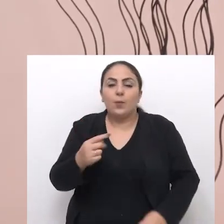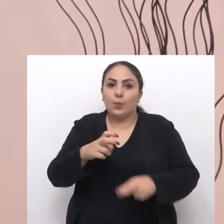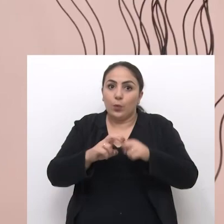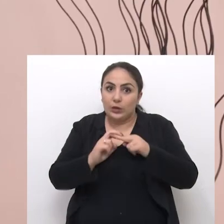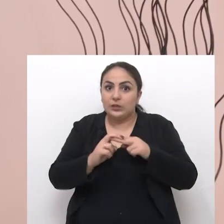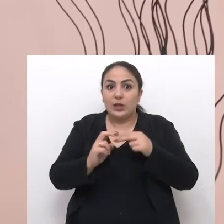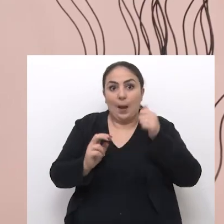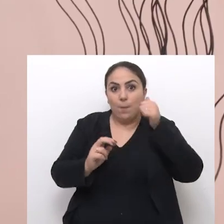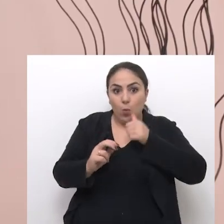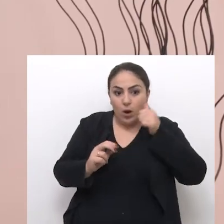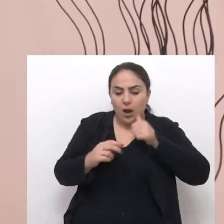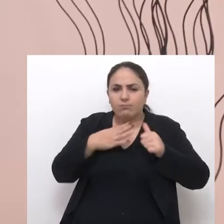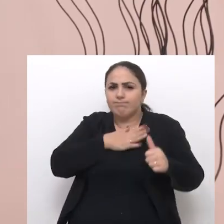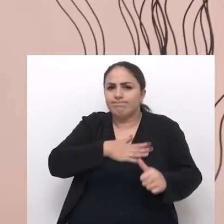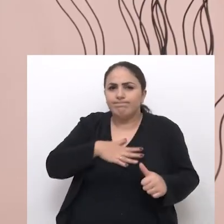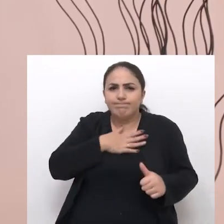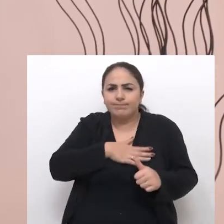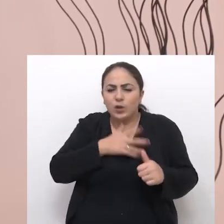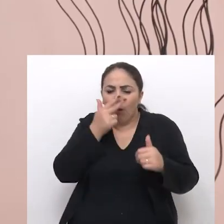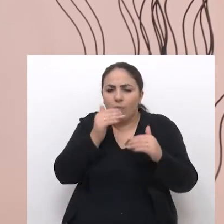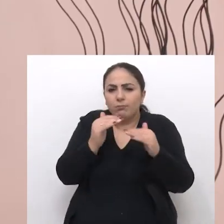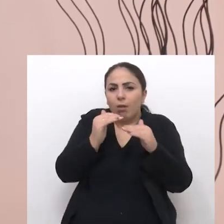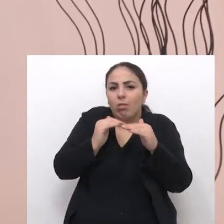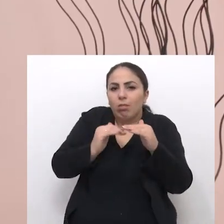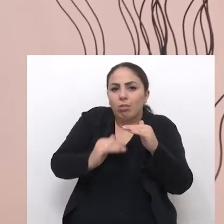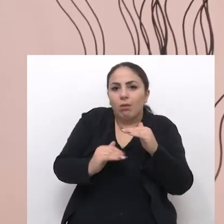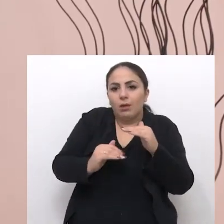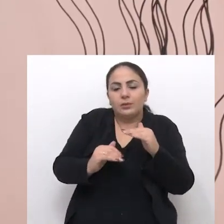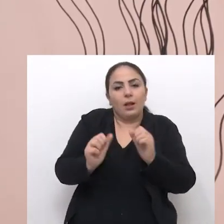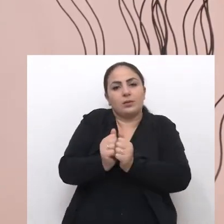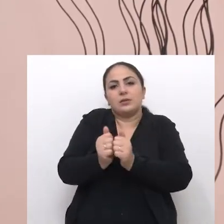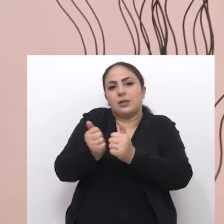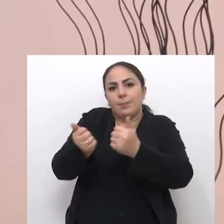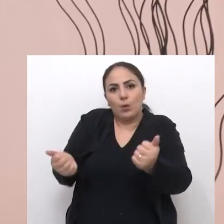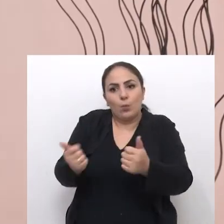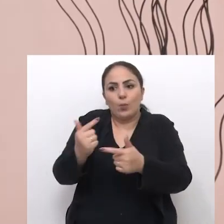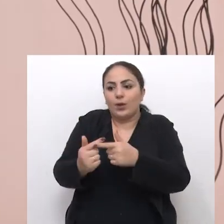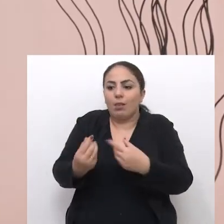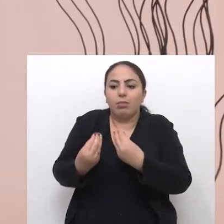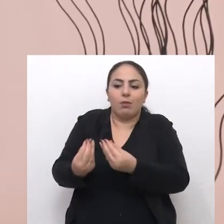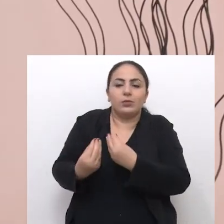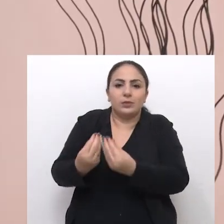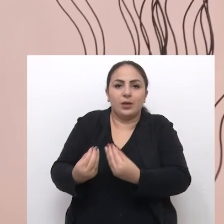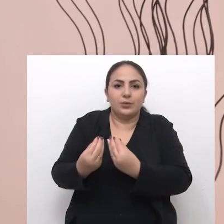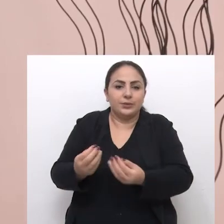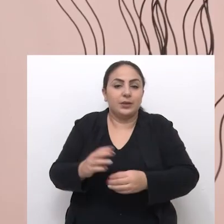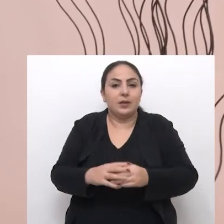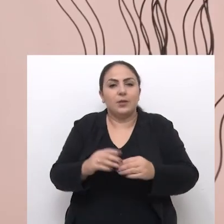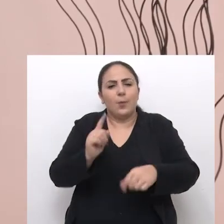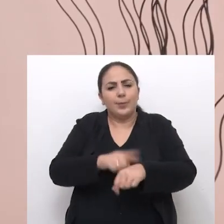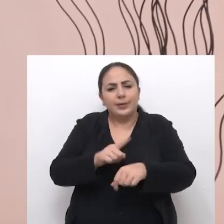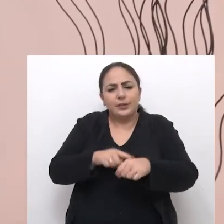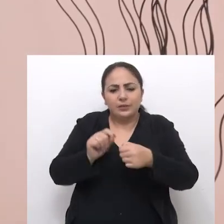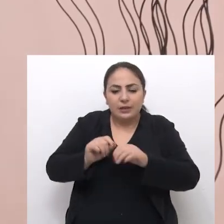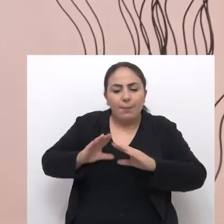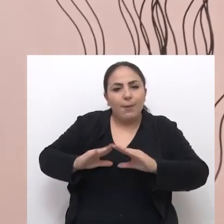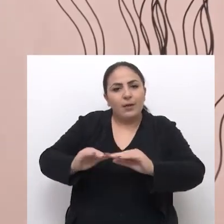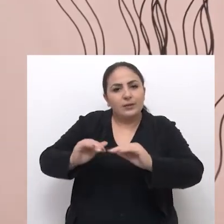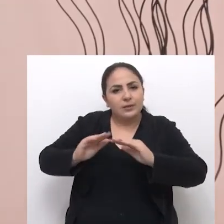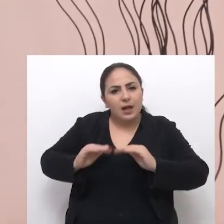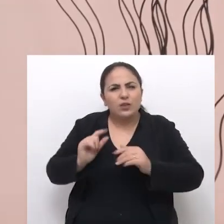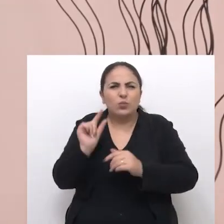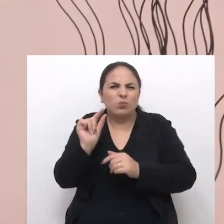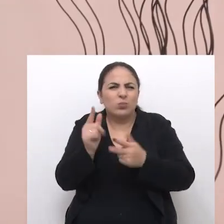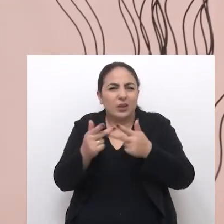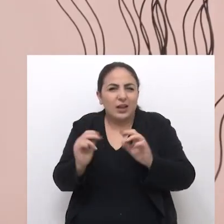sozinho. Então a namorada estava se sentindo pequena e ela terminou porque ele deu demais. E quando ela fazia a massagem, fazia